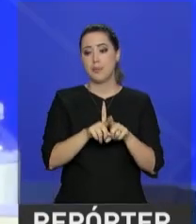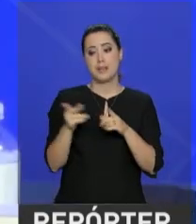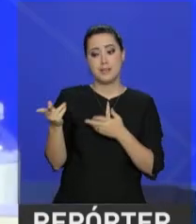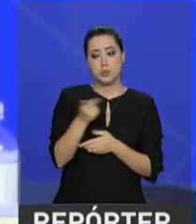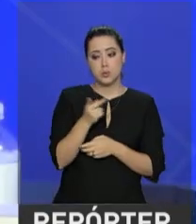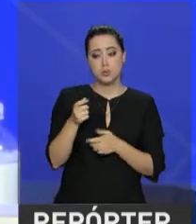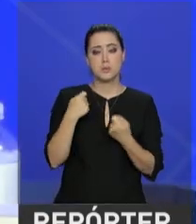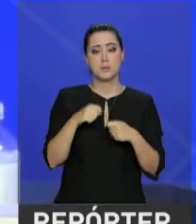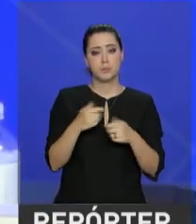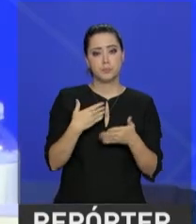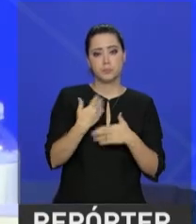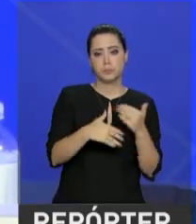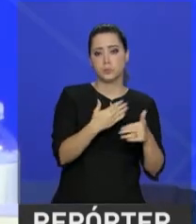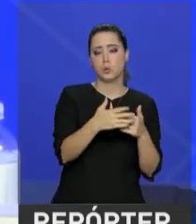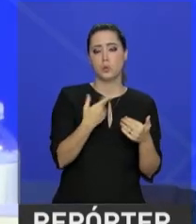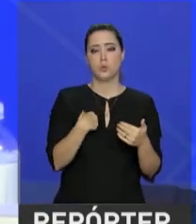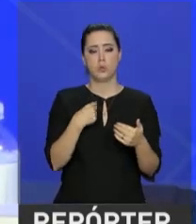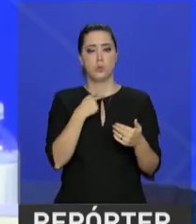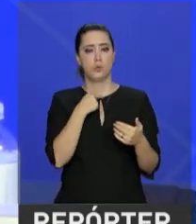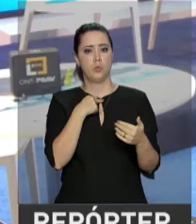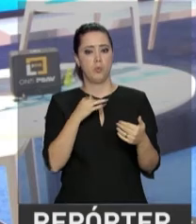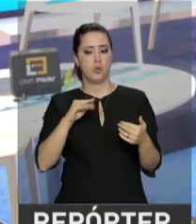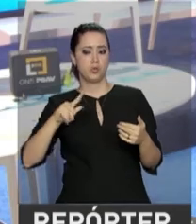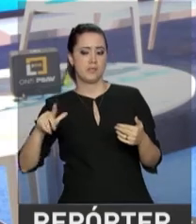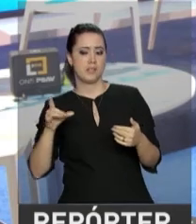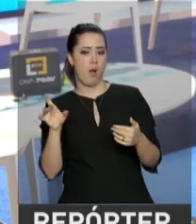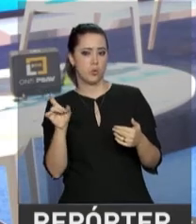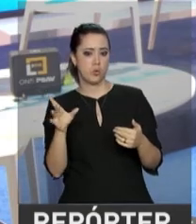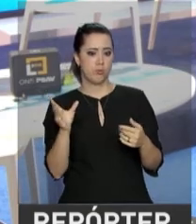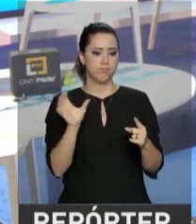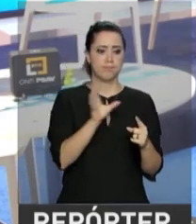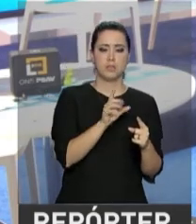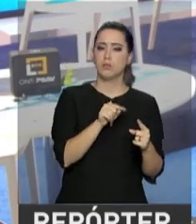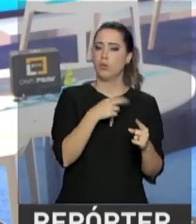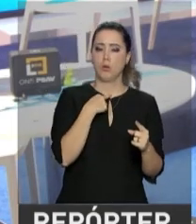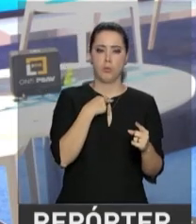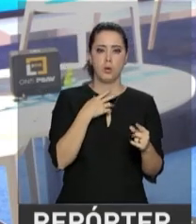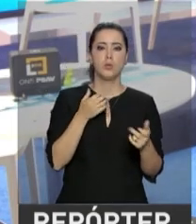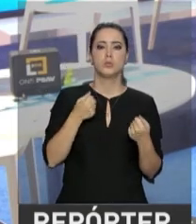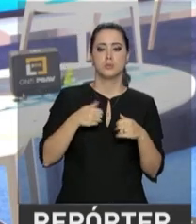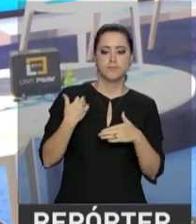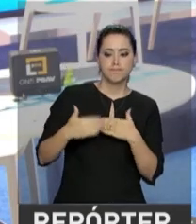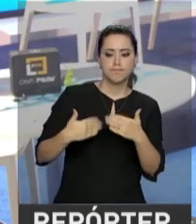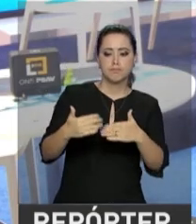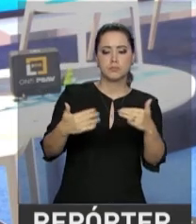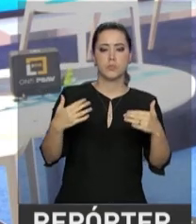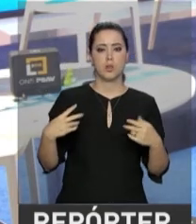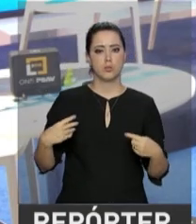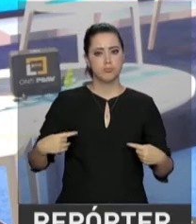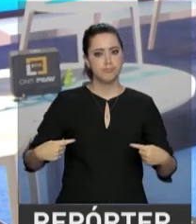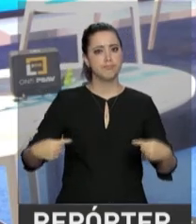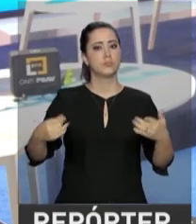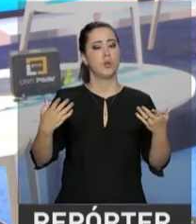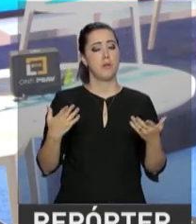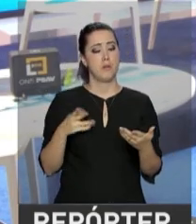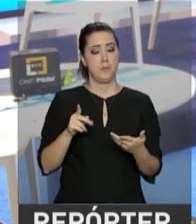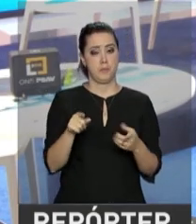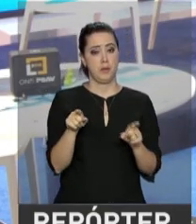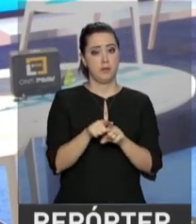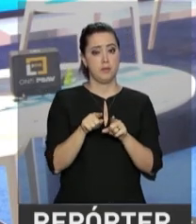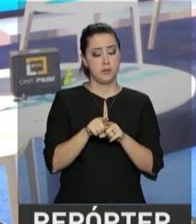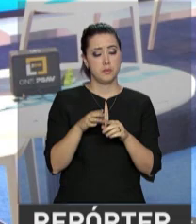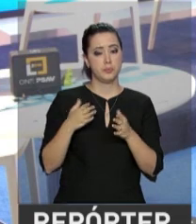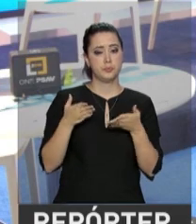monetária não deve ser constrangida pela fiscal o presidente do bnds diogo oliveira o ministro da fazenda eduardo guardia também